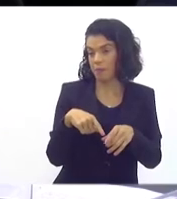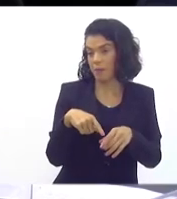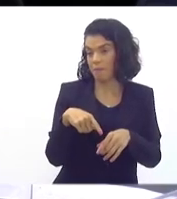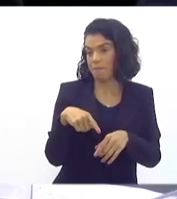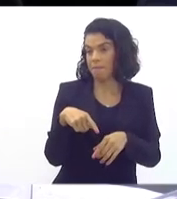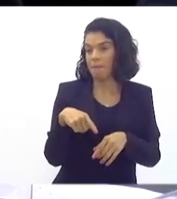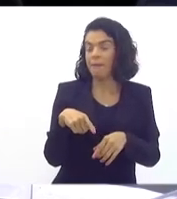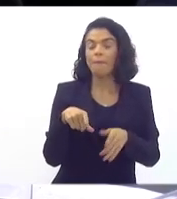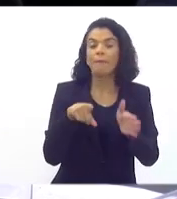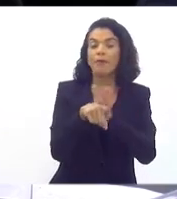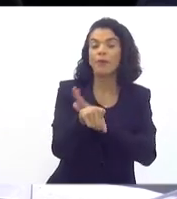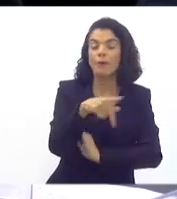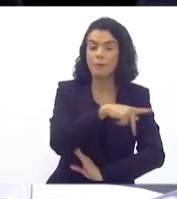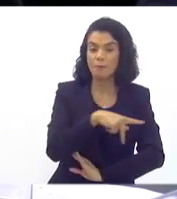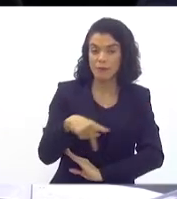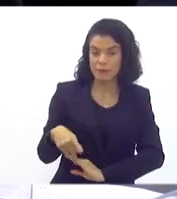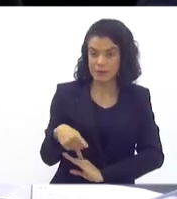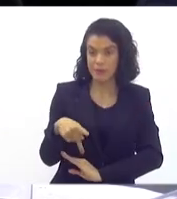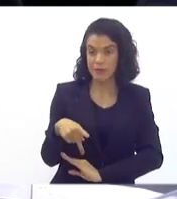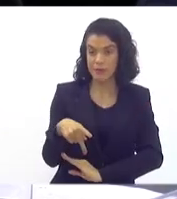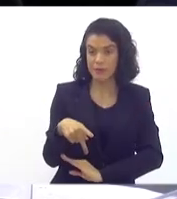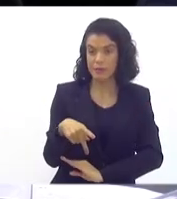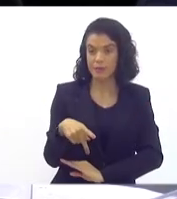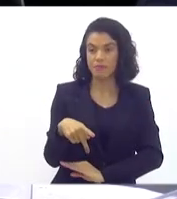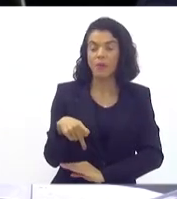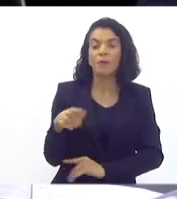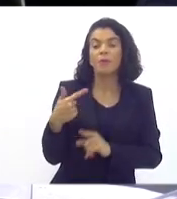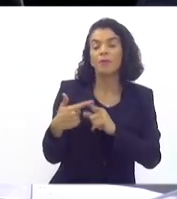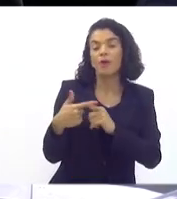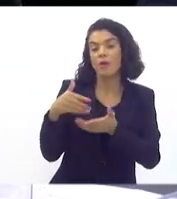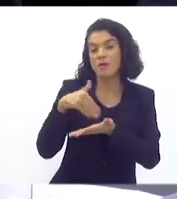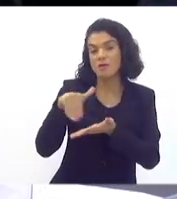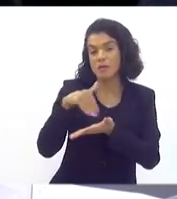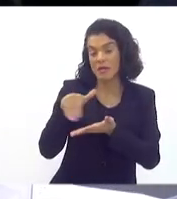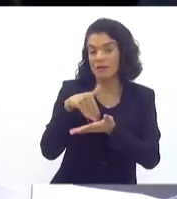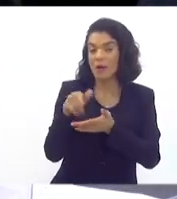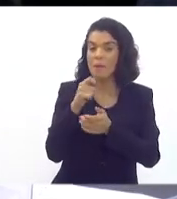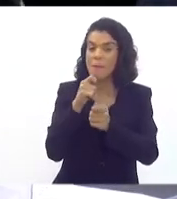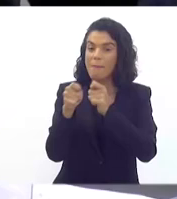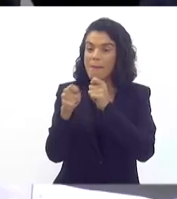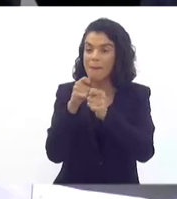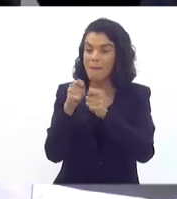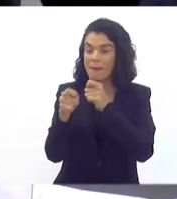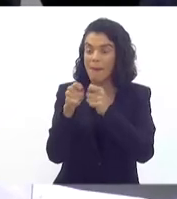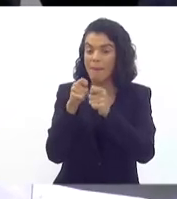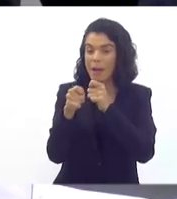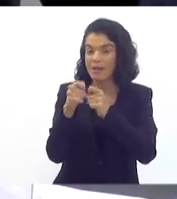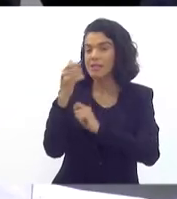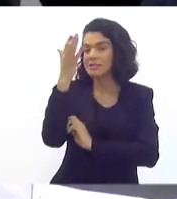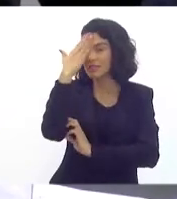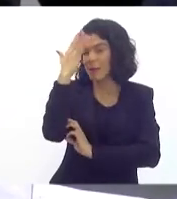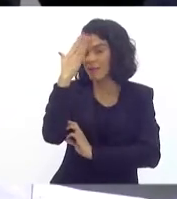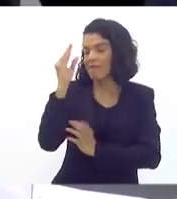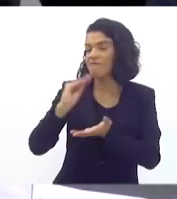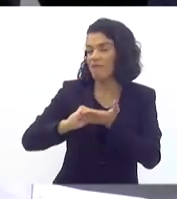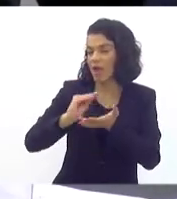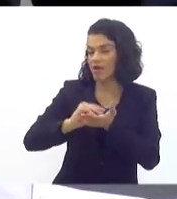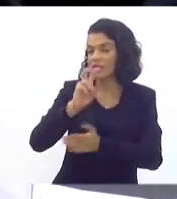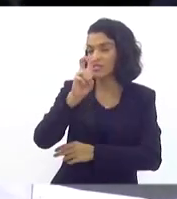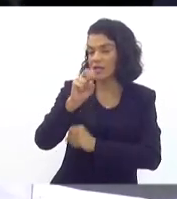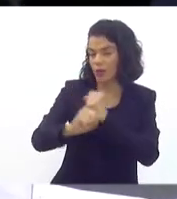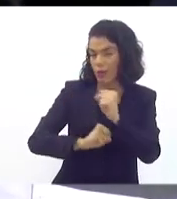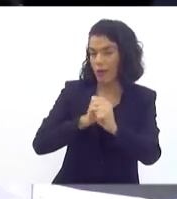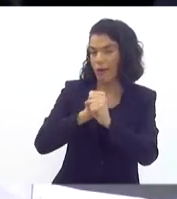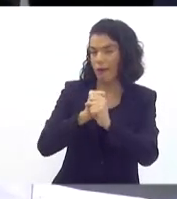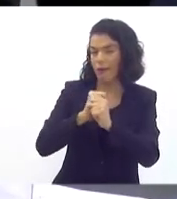genésia sobre a fala que o secretário teve uma entrevista sabendo que faltava cinco anos para renovação